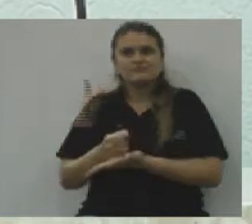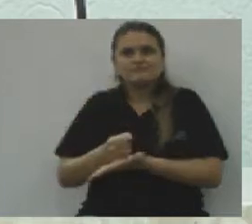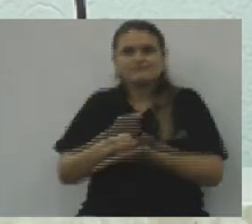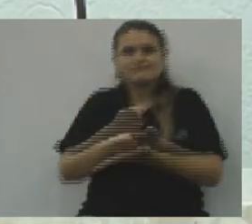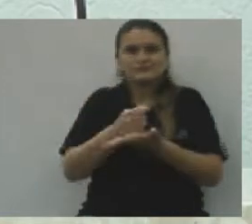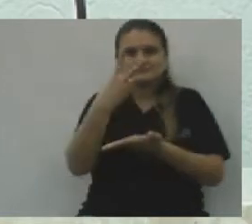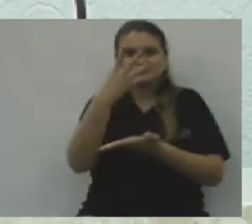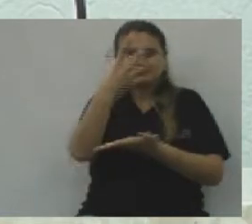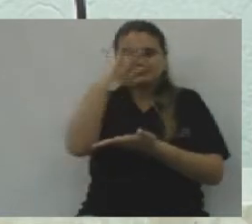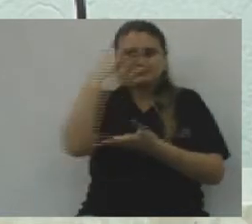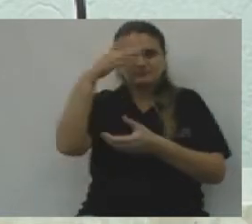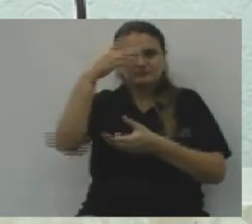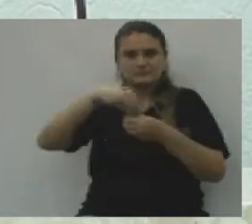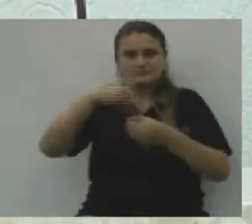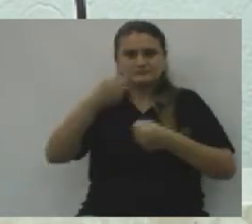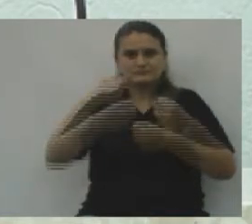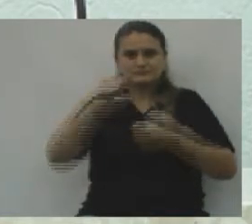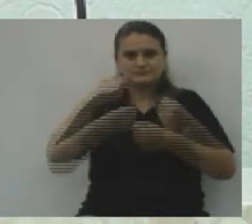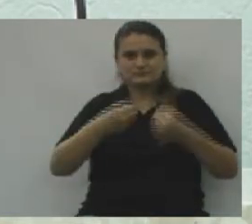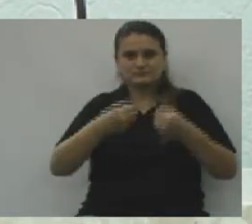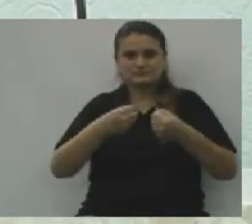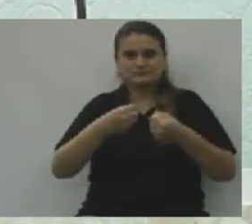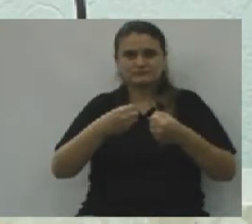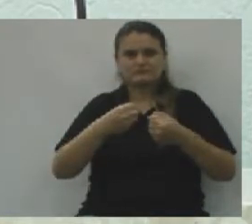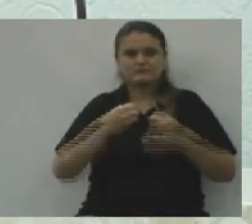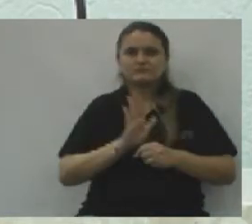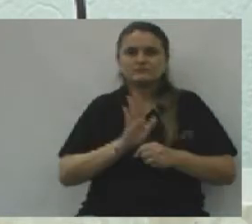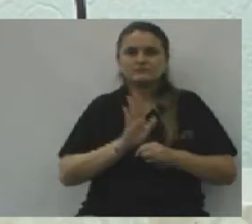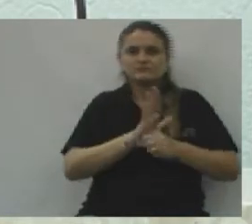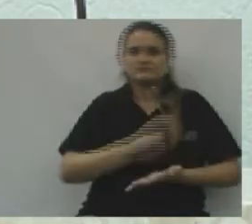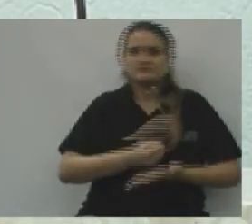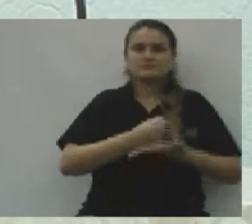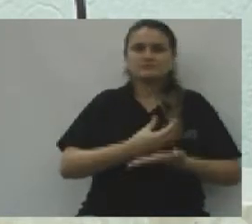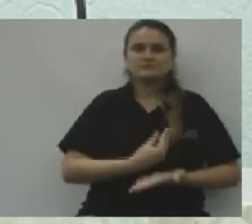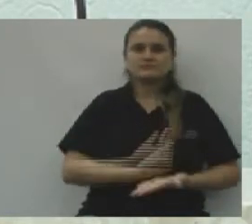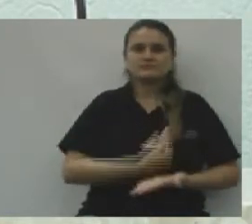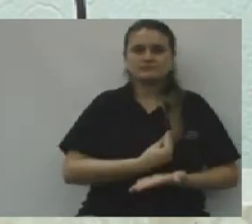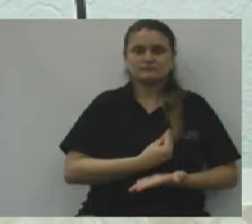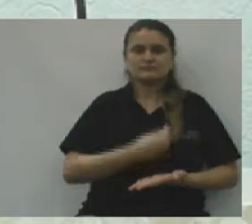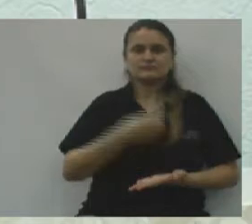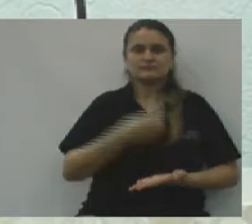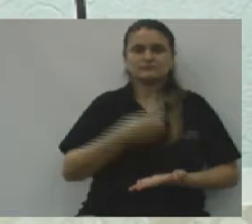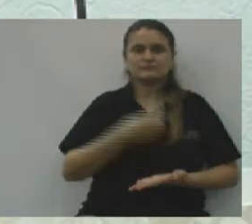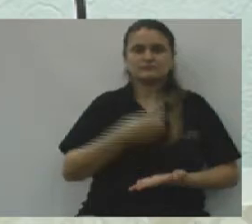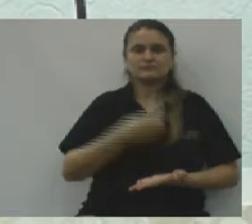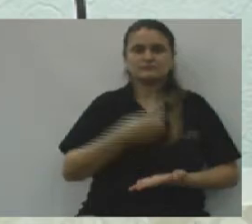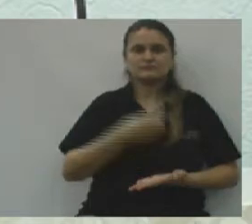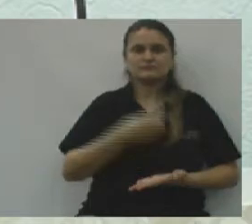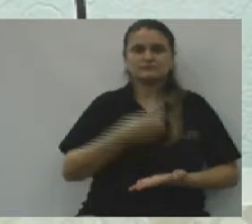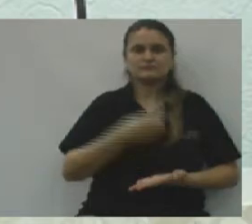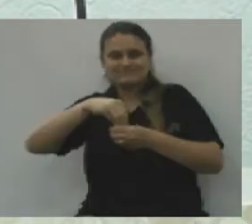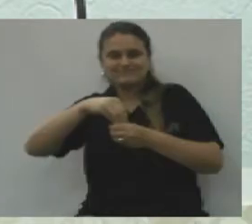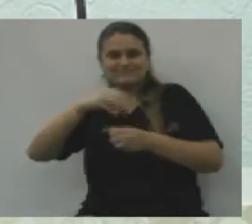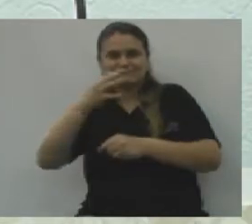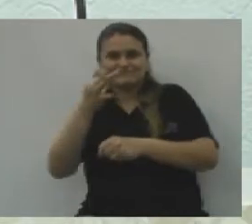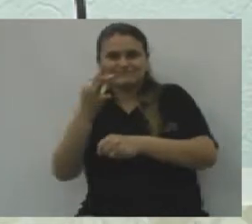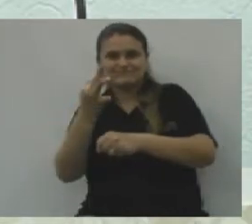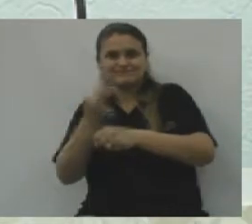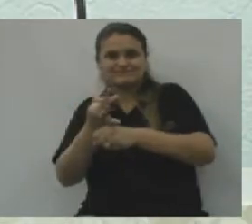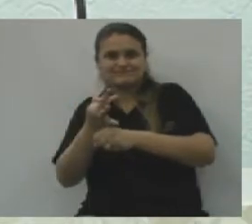ocupantes, que não estavam presos nas ferragens. A terceira ocupante encontrava-se presa